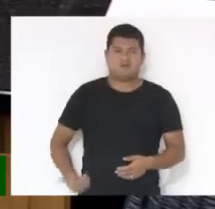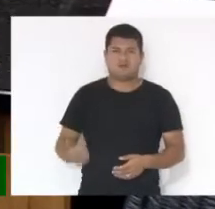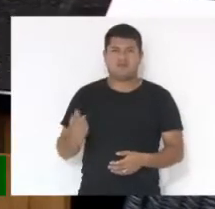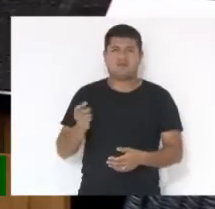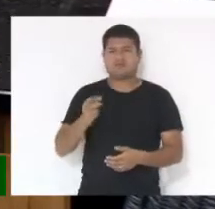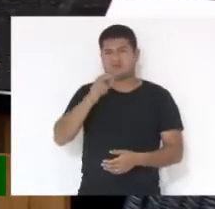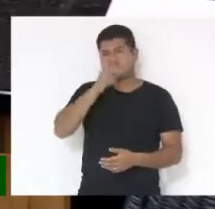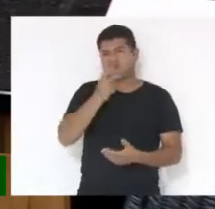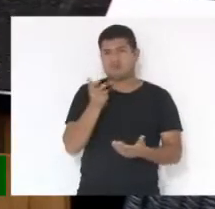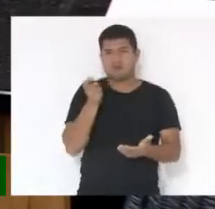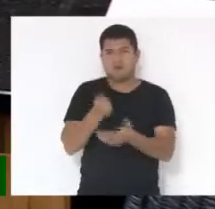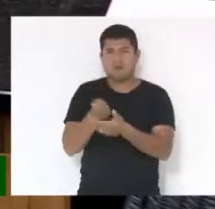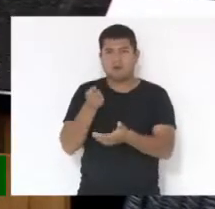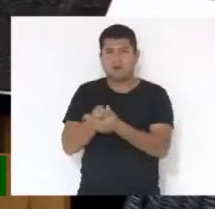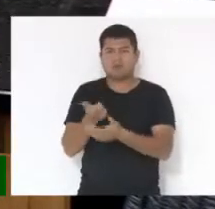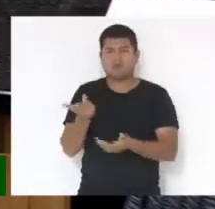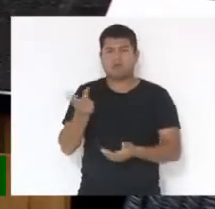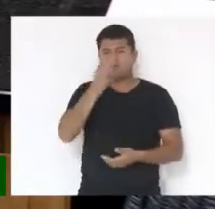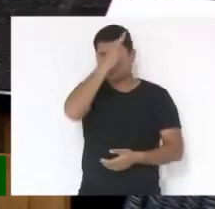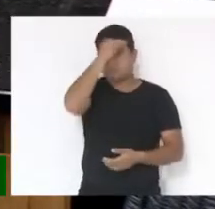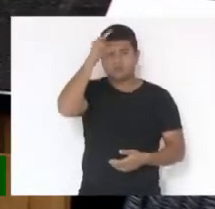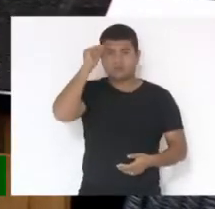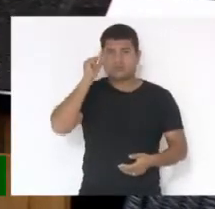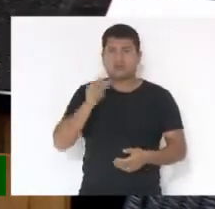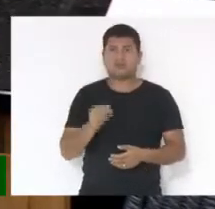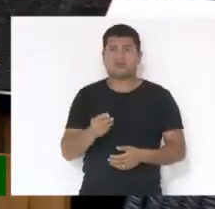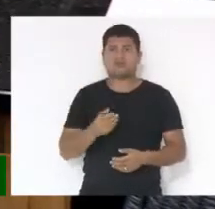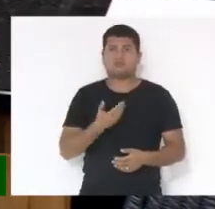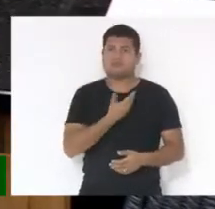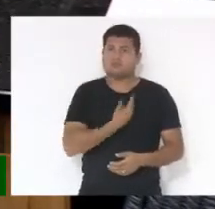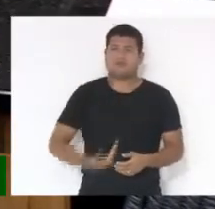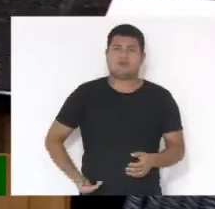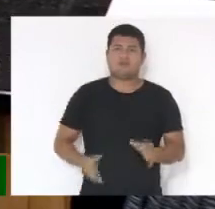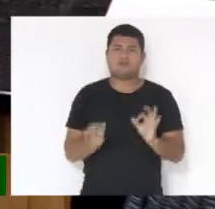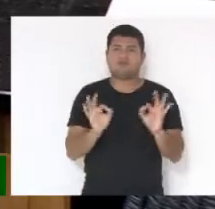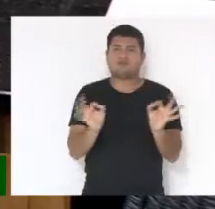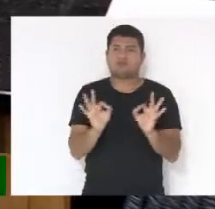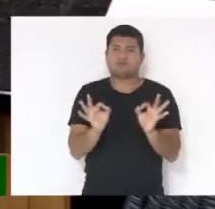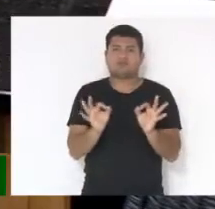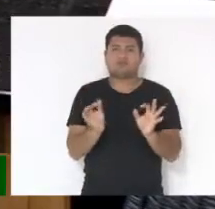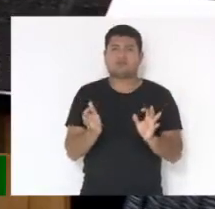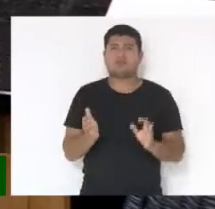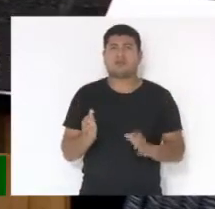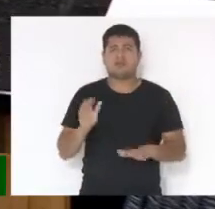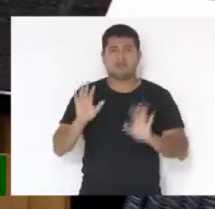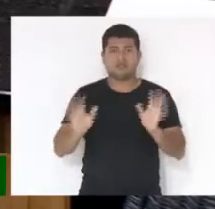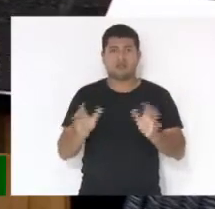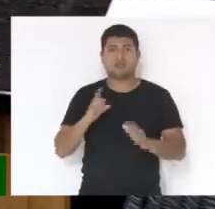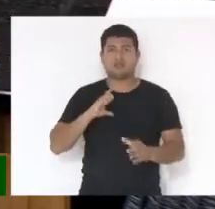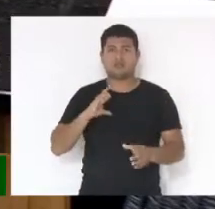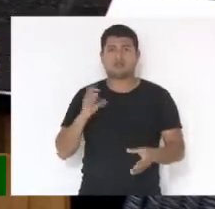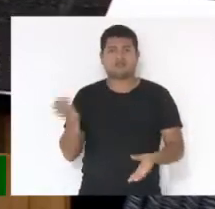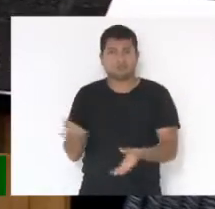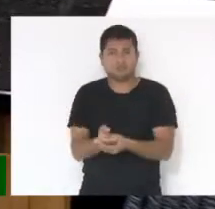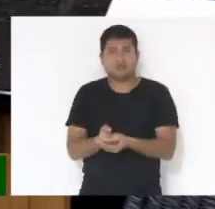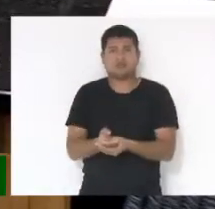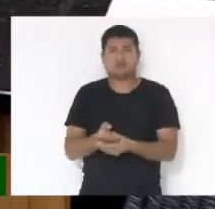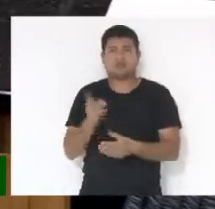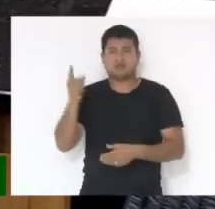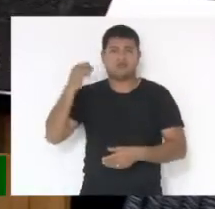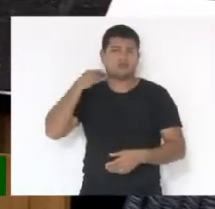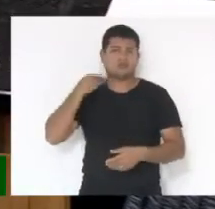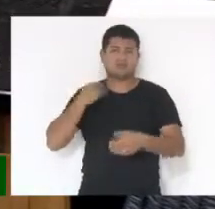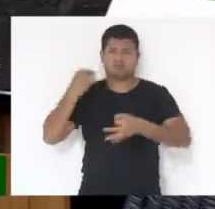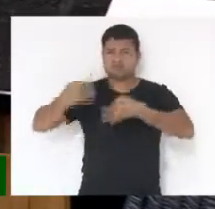Estado não se manifestando, até porque há uma ação que já está no Supremo com relação ao